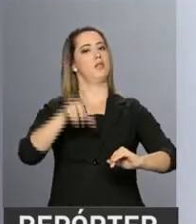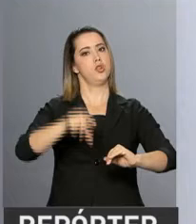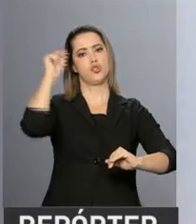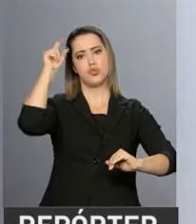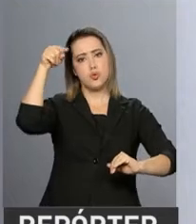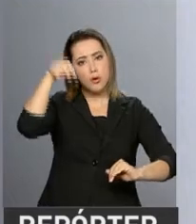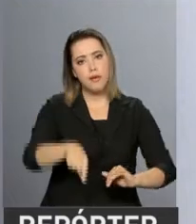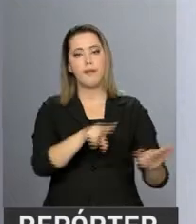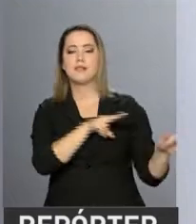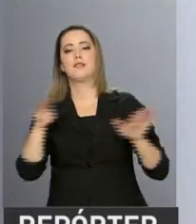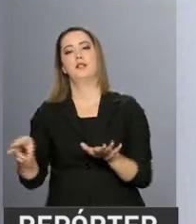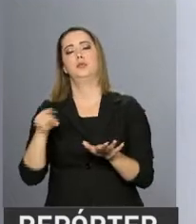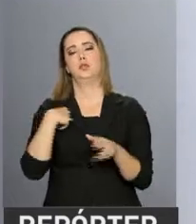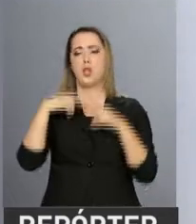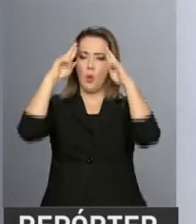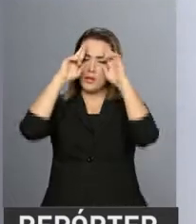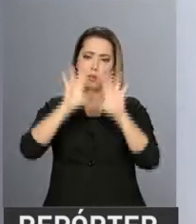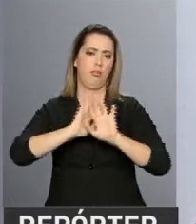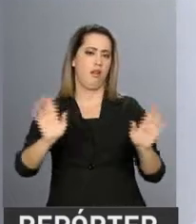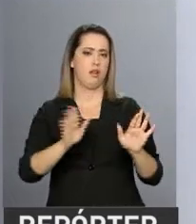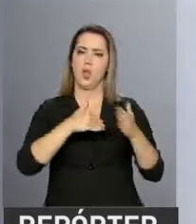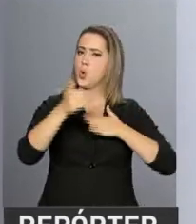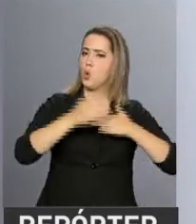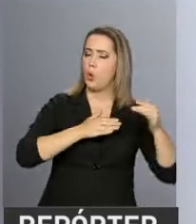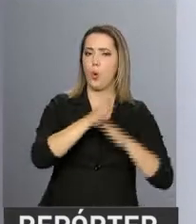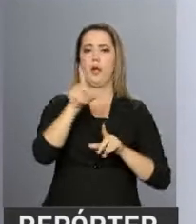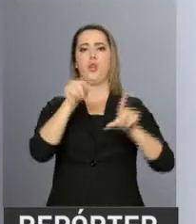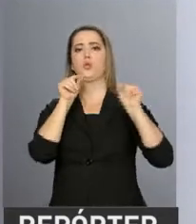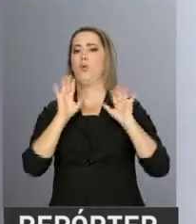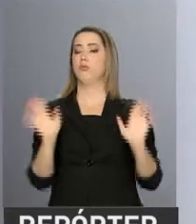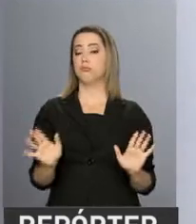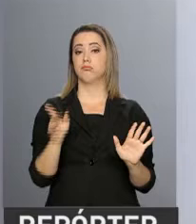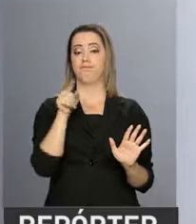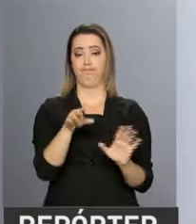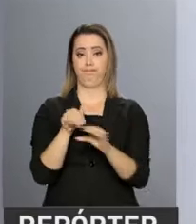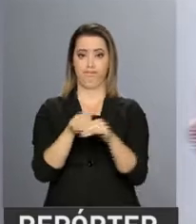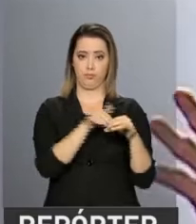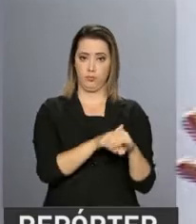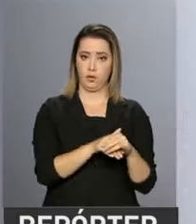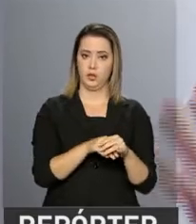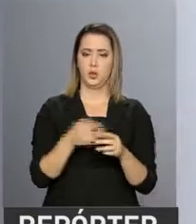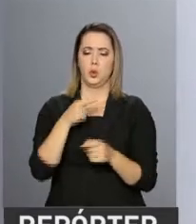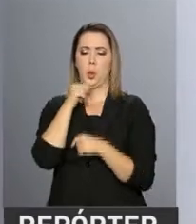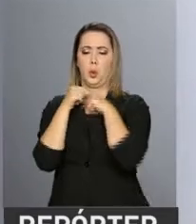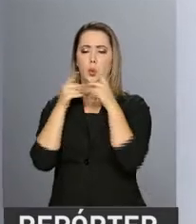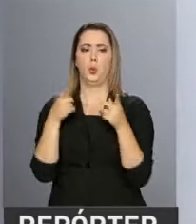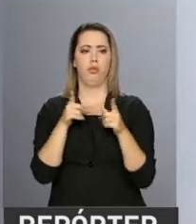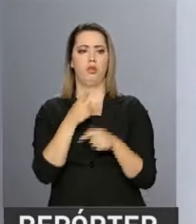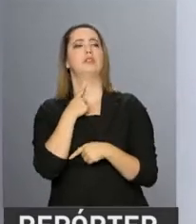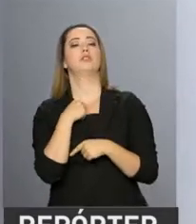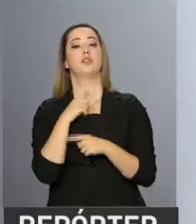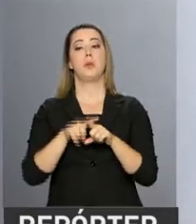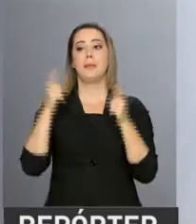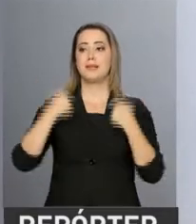ainda nesta semana. E eu respeitarei qualquer que seja o resultado da votação. Não é hora de dúvida, de receios, a